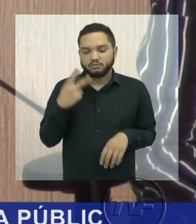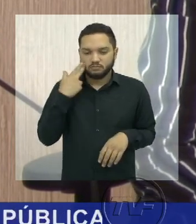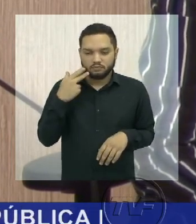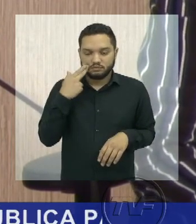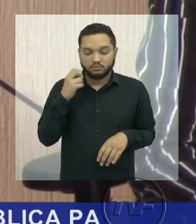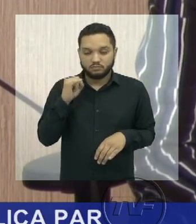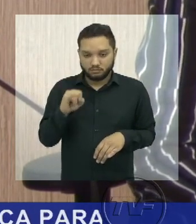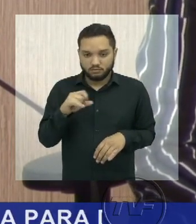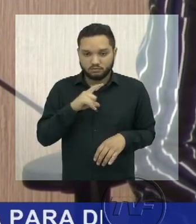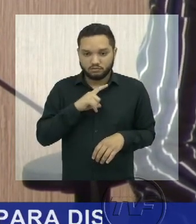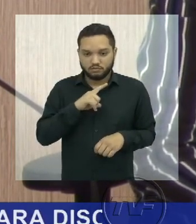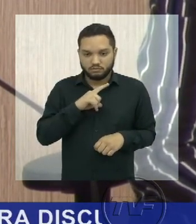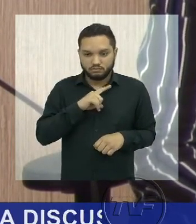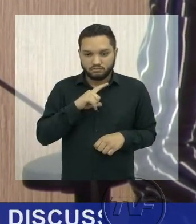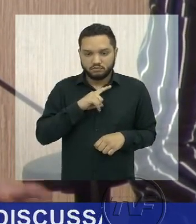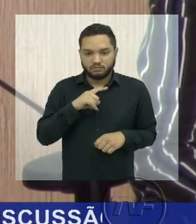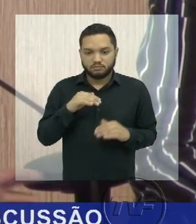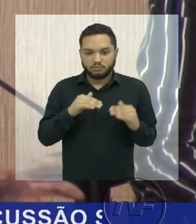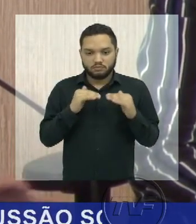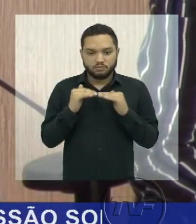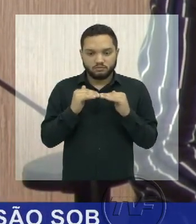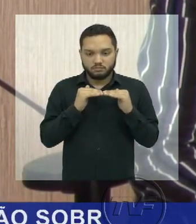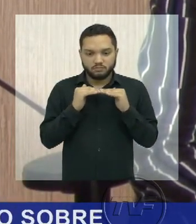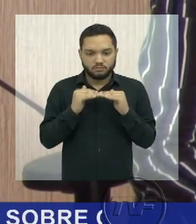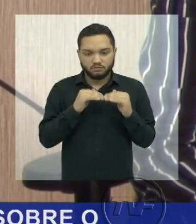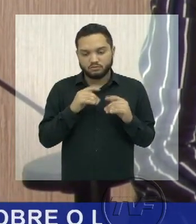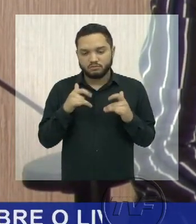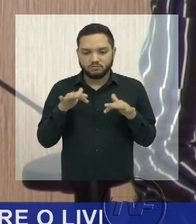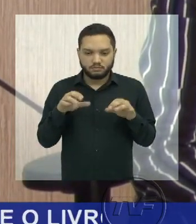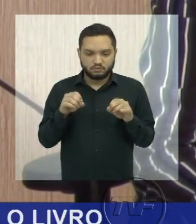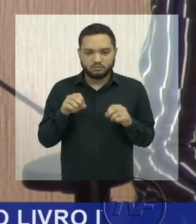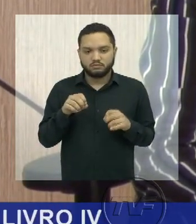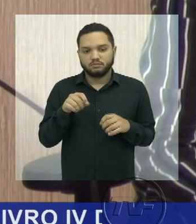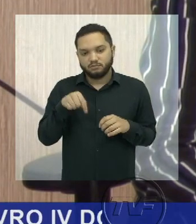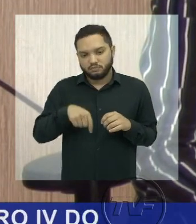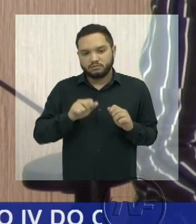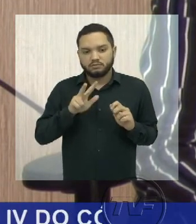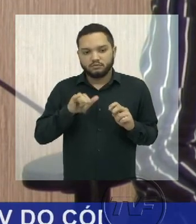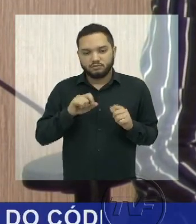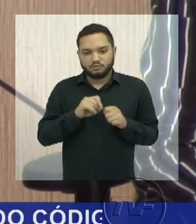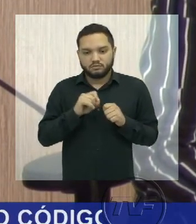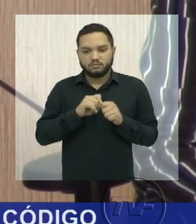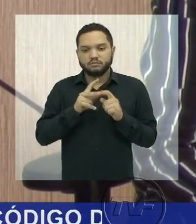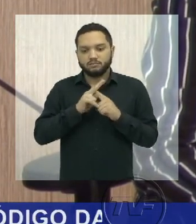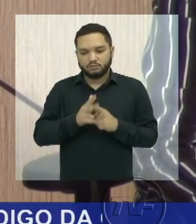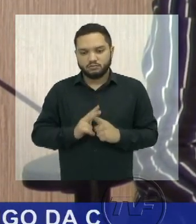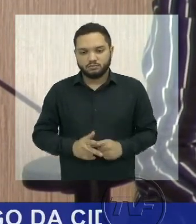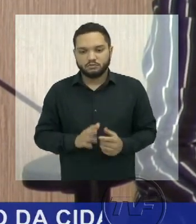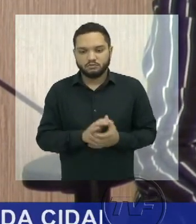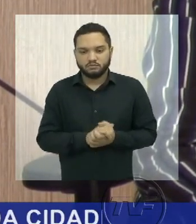houver o consenso aqui na casa, obviamente a casa vai fazer os reparos devidos.